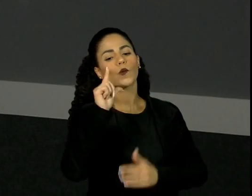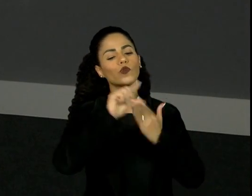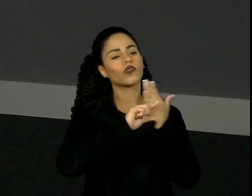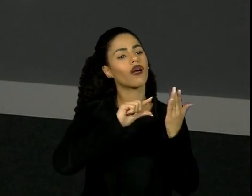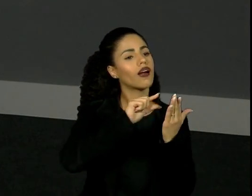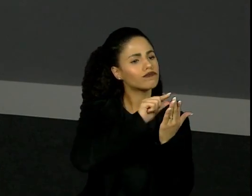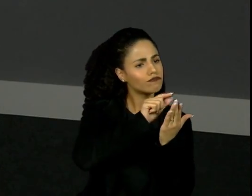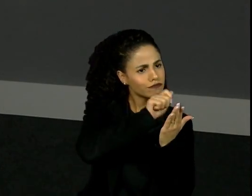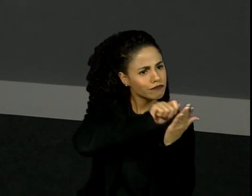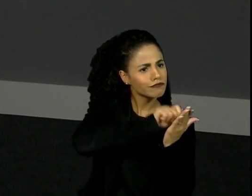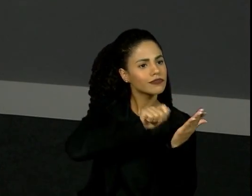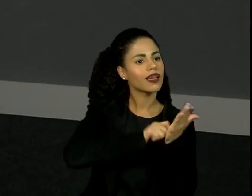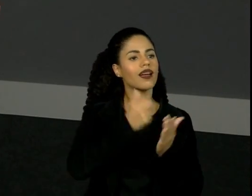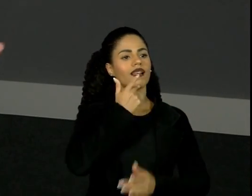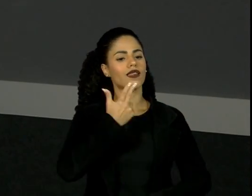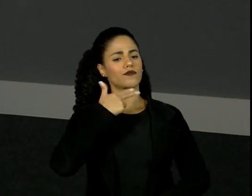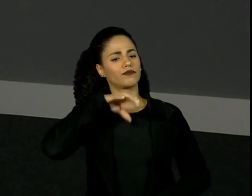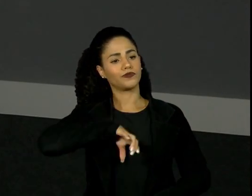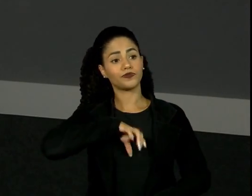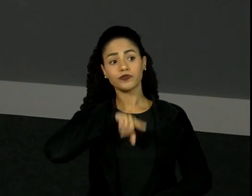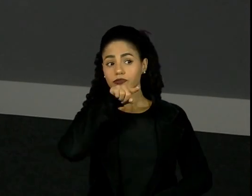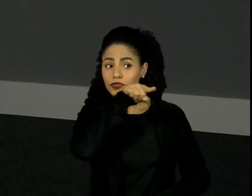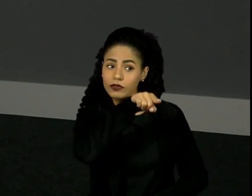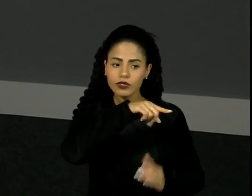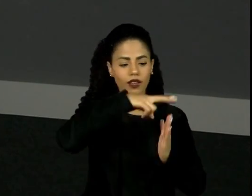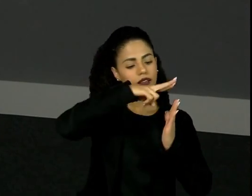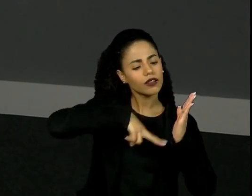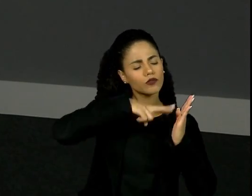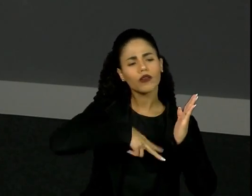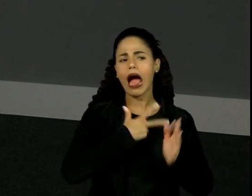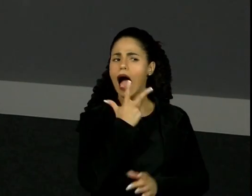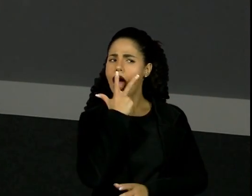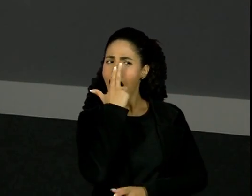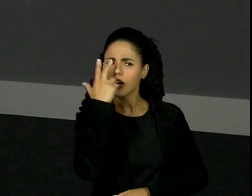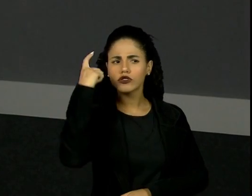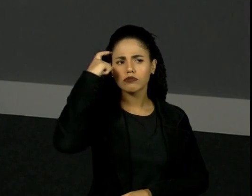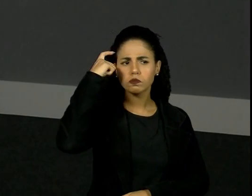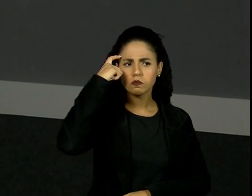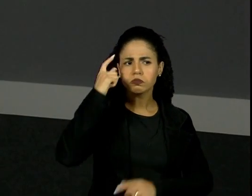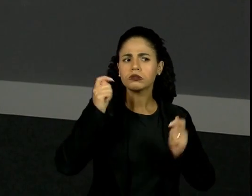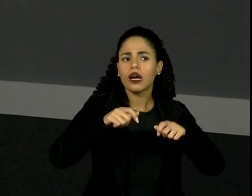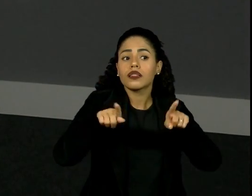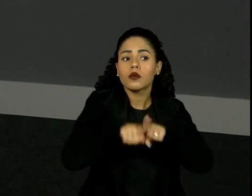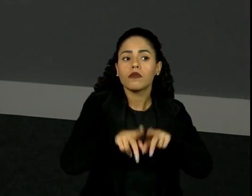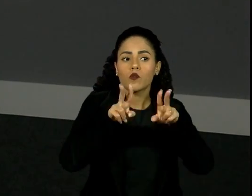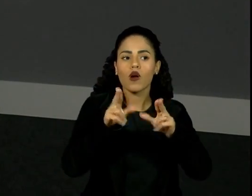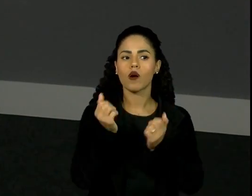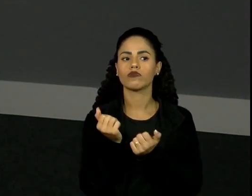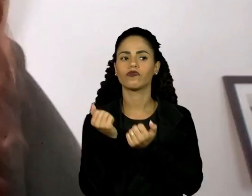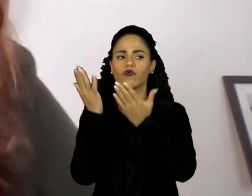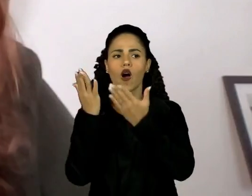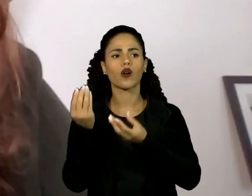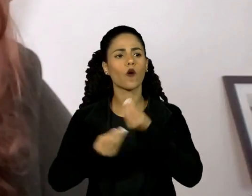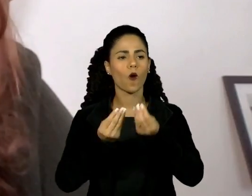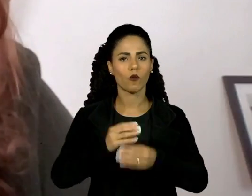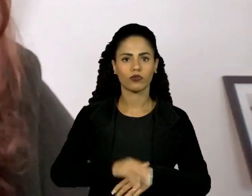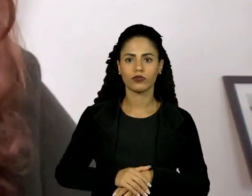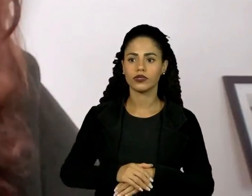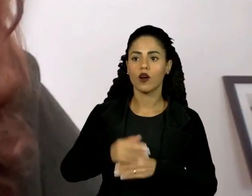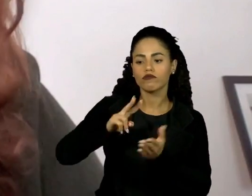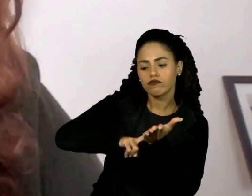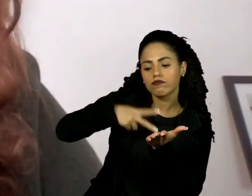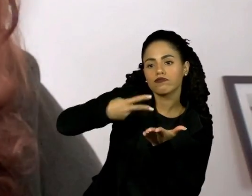língua portuguesa que você, como leitora, acha que, né, deviam ser conhecidos lá fora? O segundo livro que eu